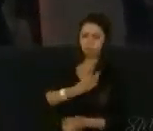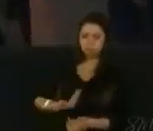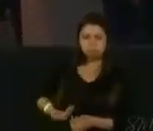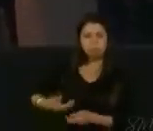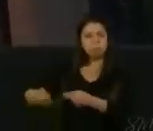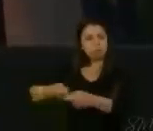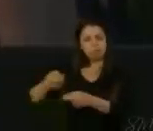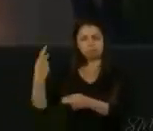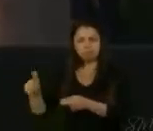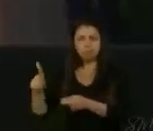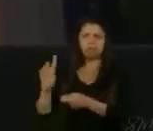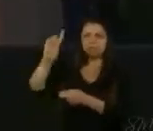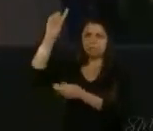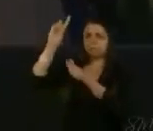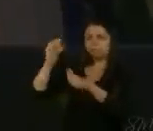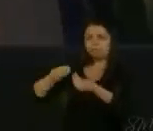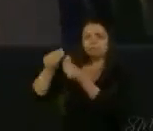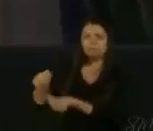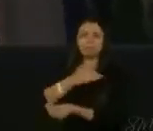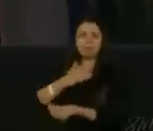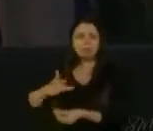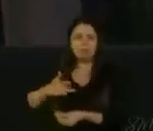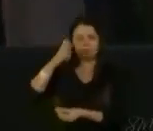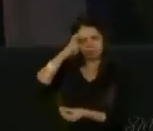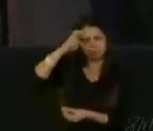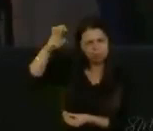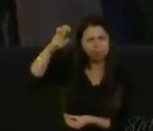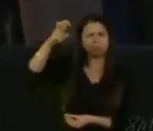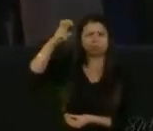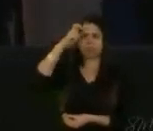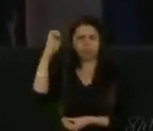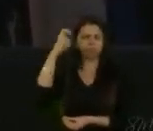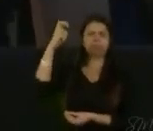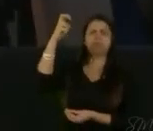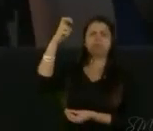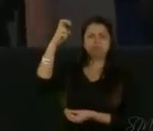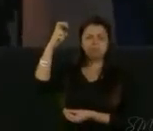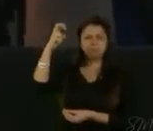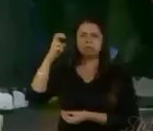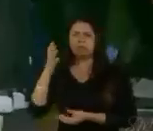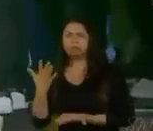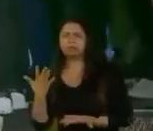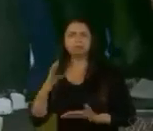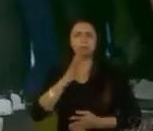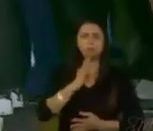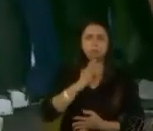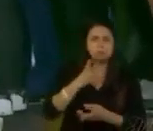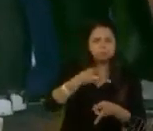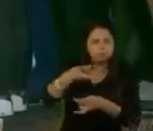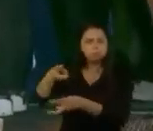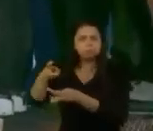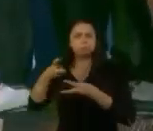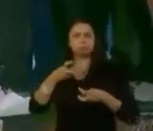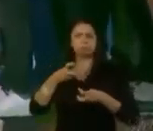homem saúde, sabedoria, inteligência, discernimento, coloque